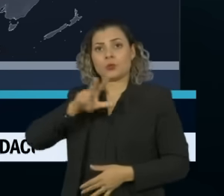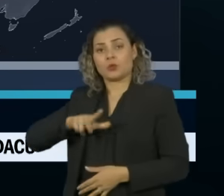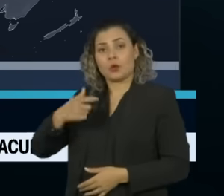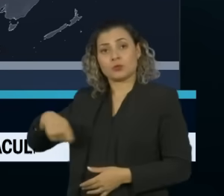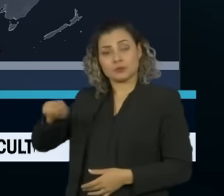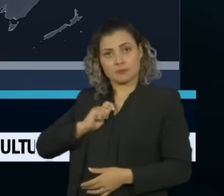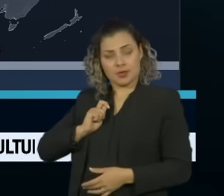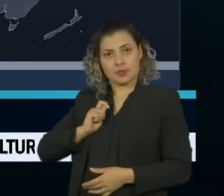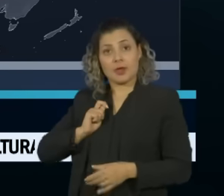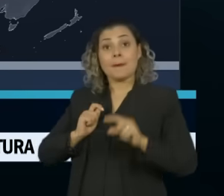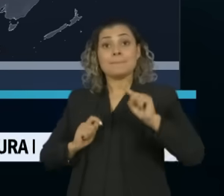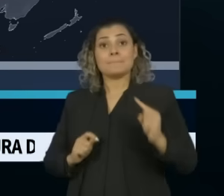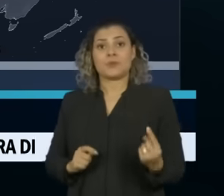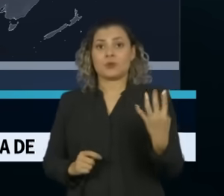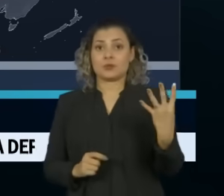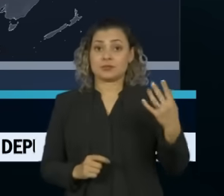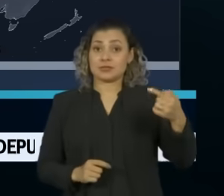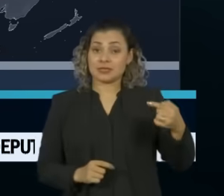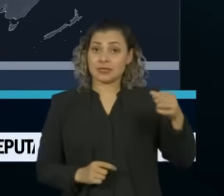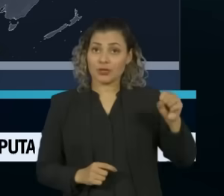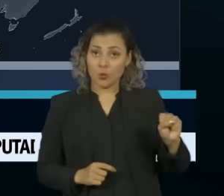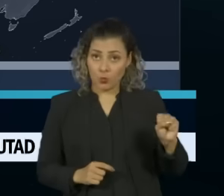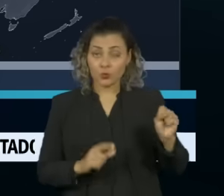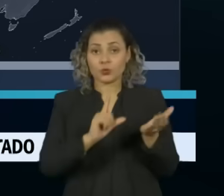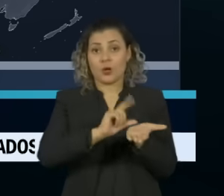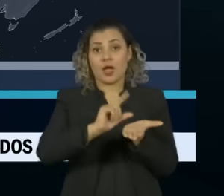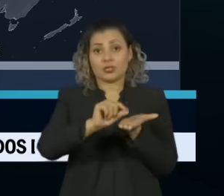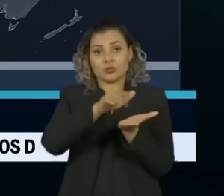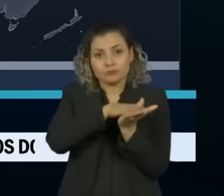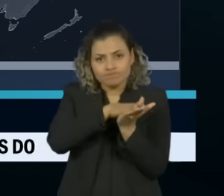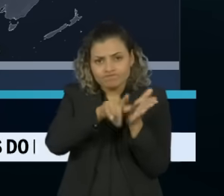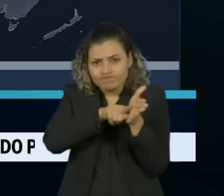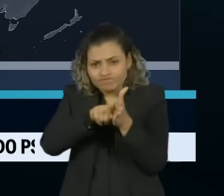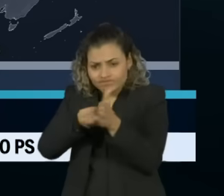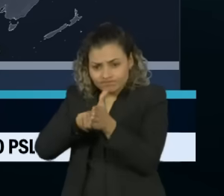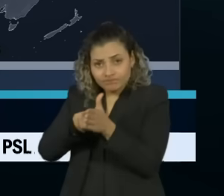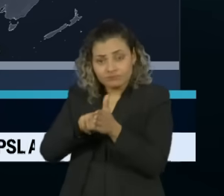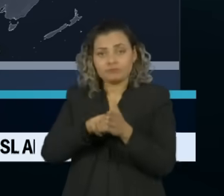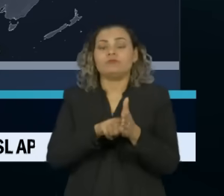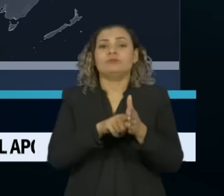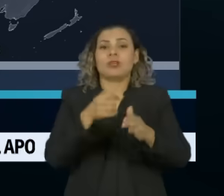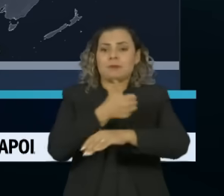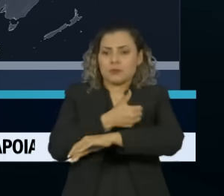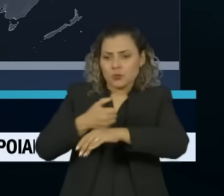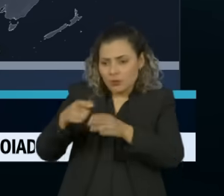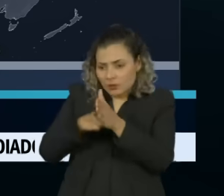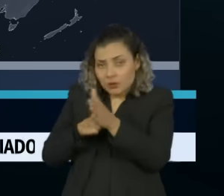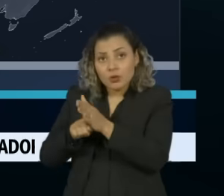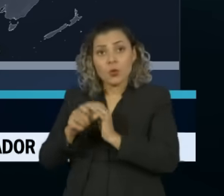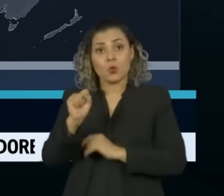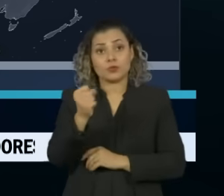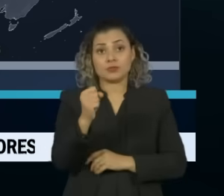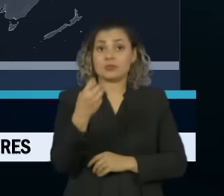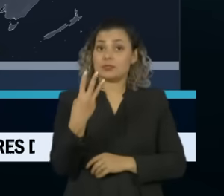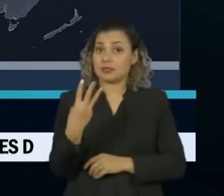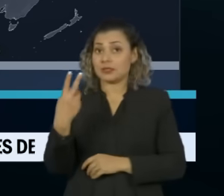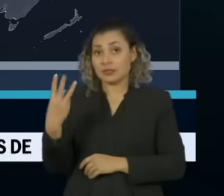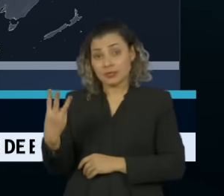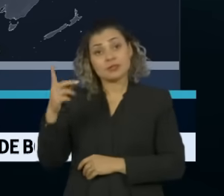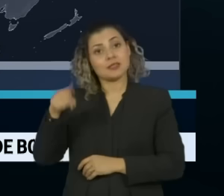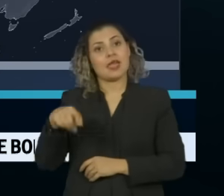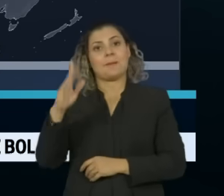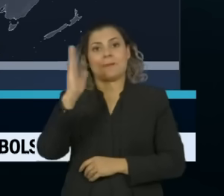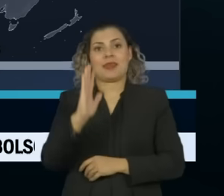Espanha. De 1.478 artigos de investigação biomédica, 833 são do Brasil,